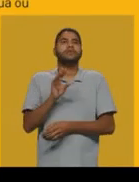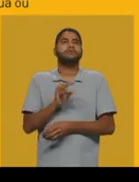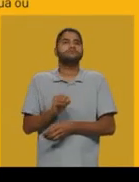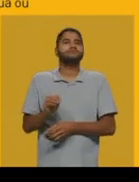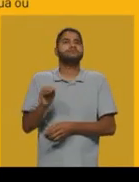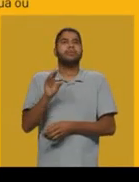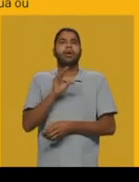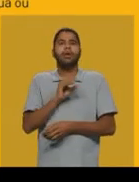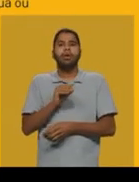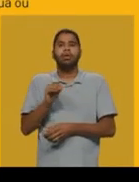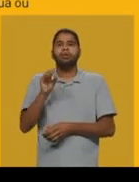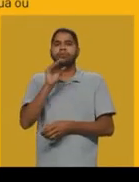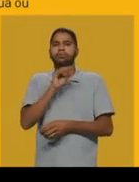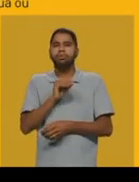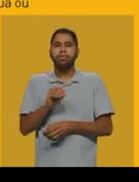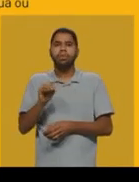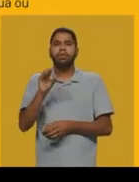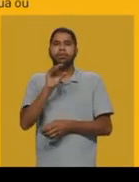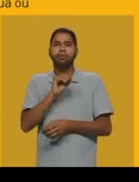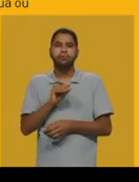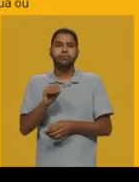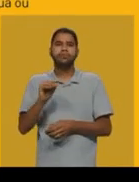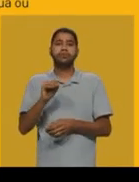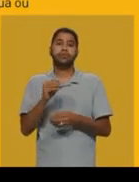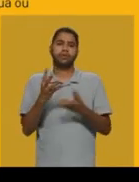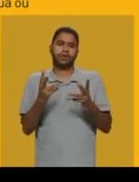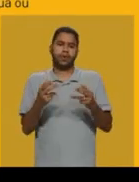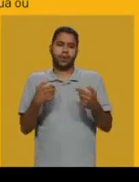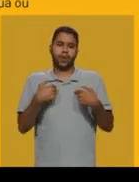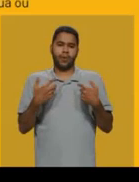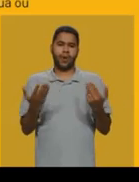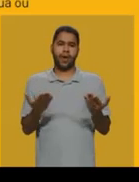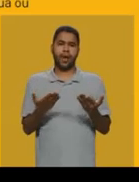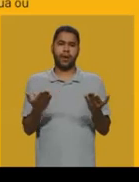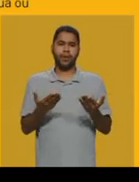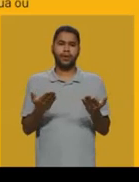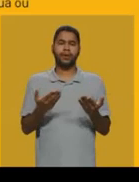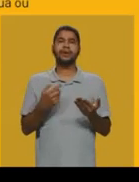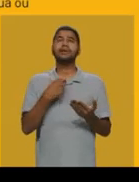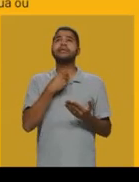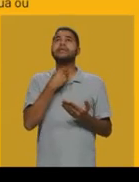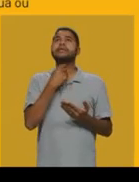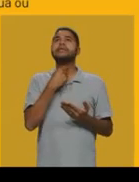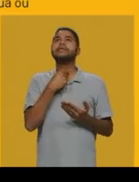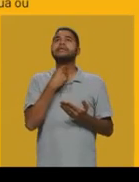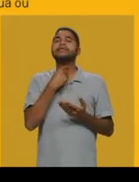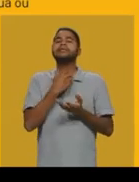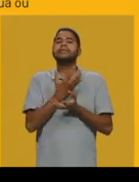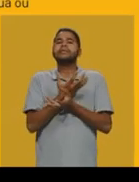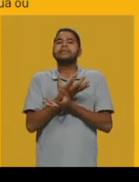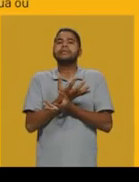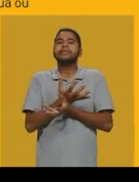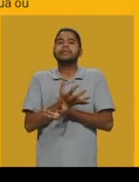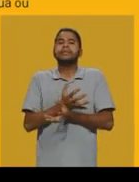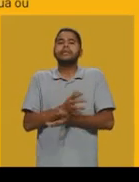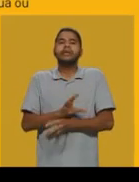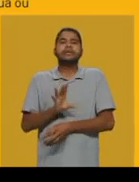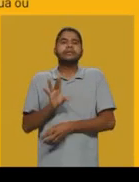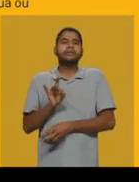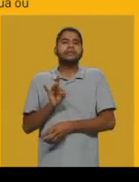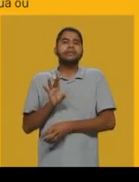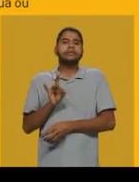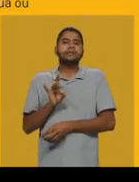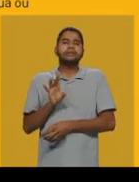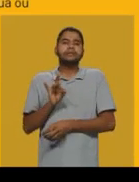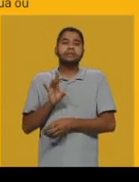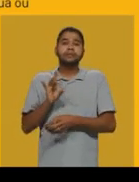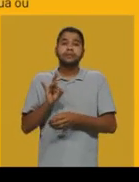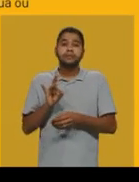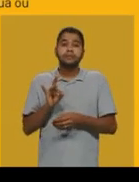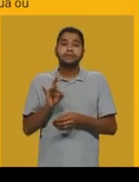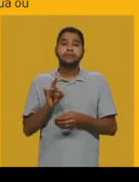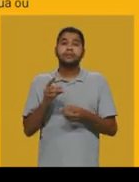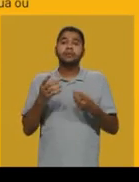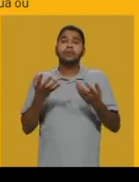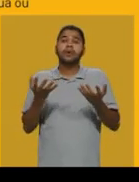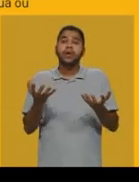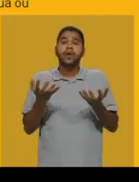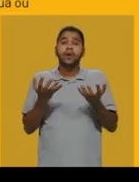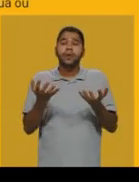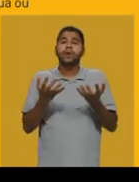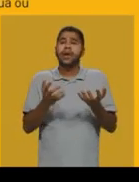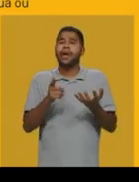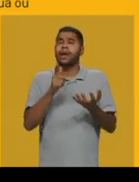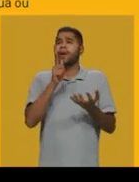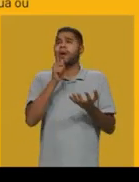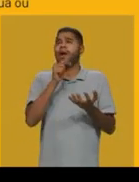estou assim agora, né? Então, quando eu falo que a garganta está seca, o que está subentendido? Eu quero